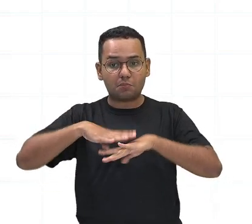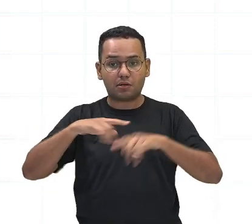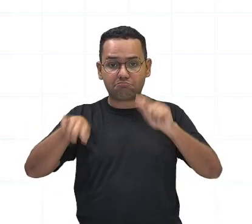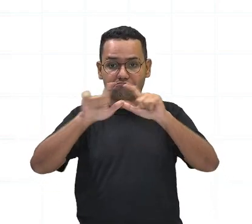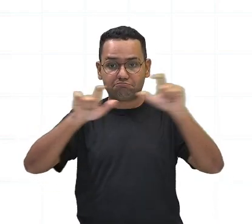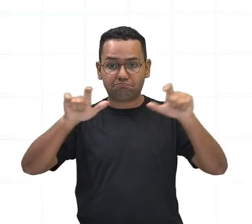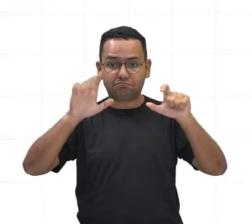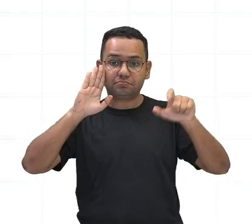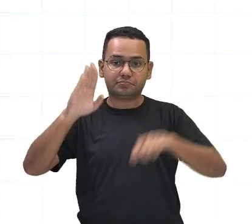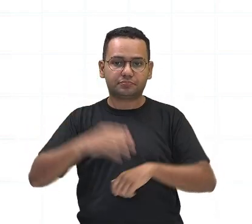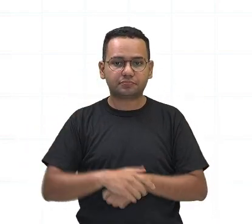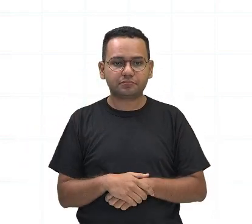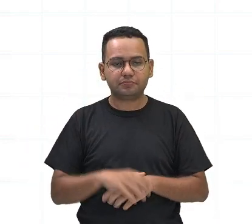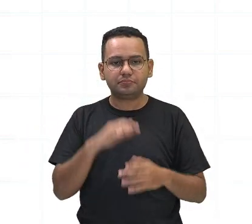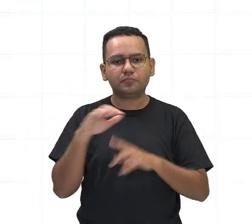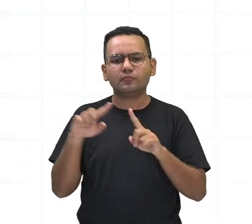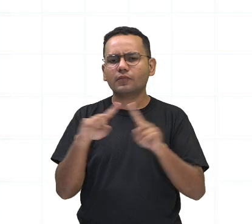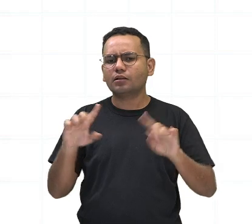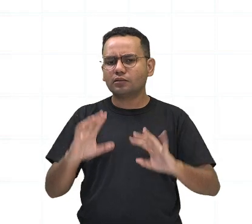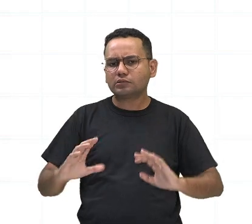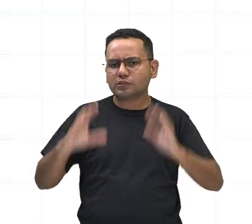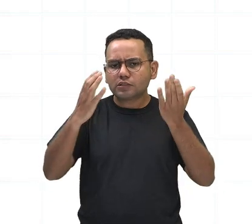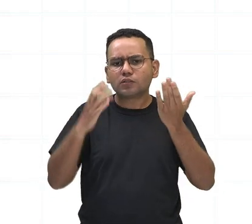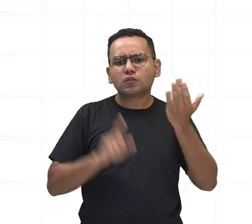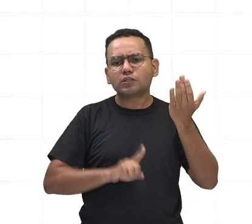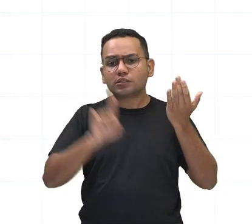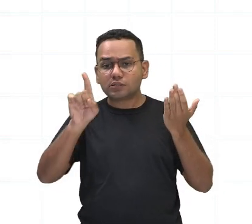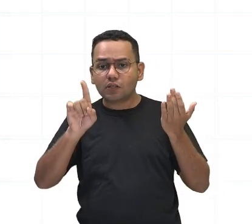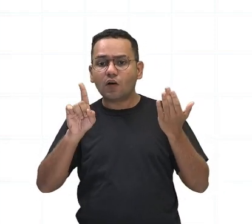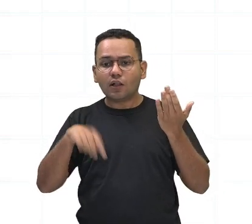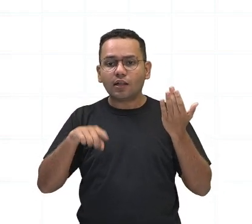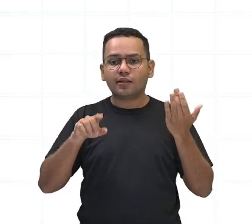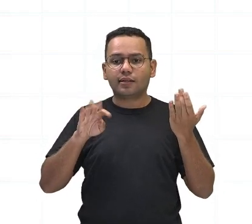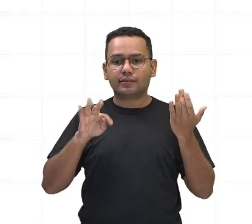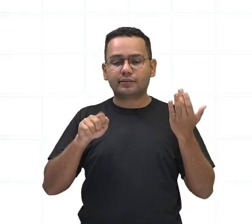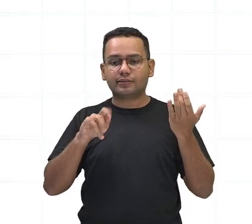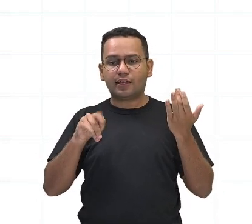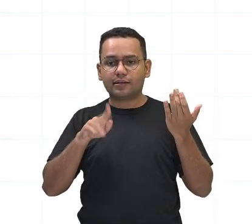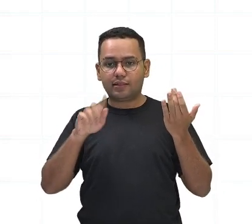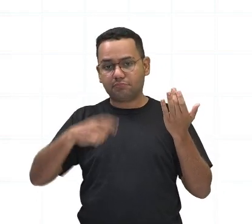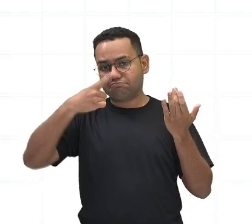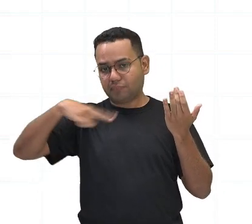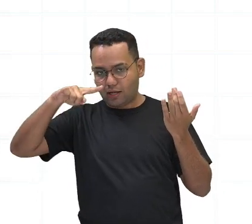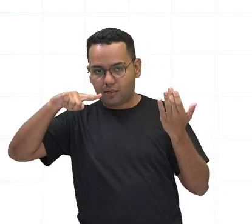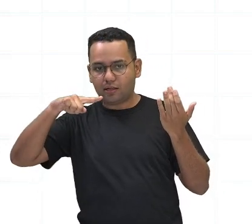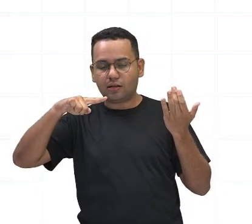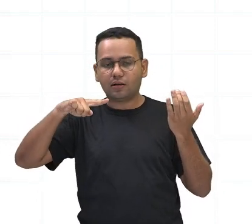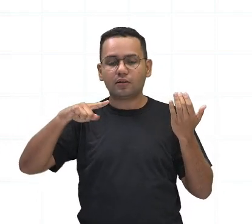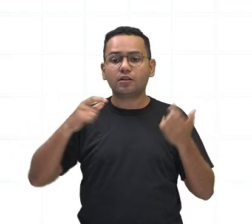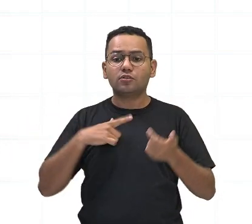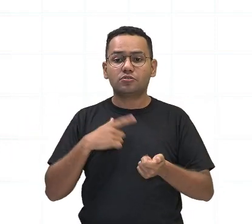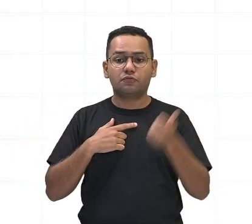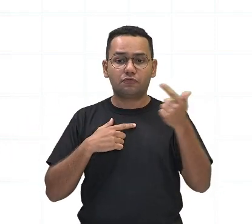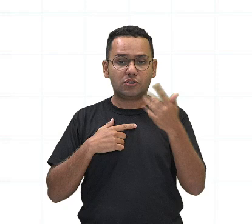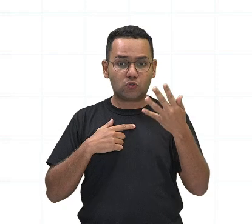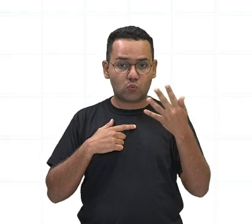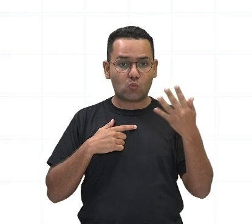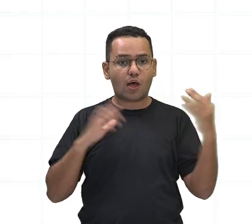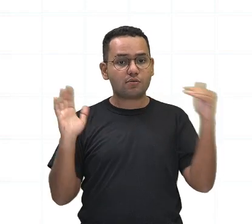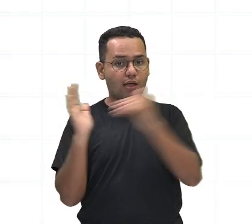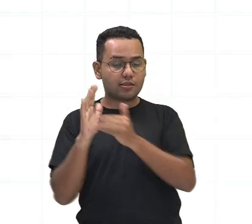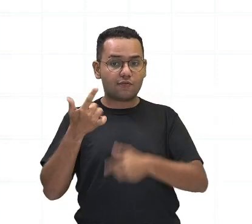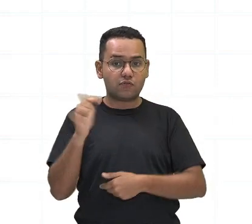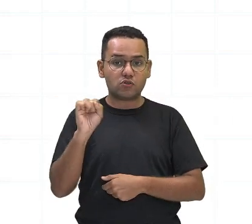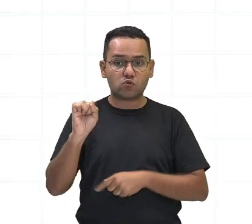matéria. Evento aconteceu em Bangkok, na Tailândia, de 24 a 28 de fevereiro e contou